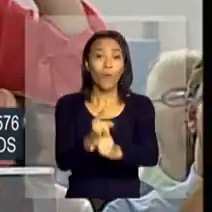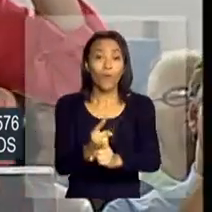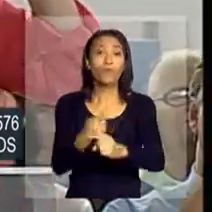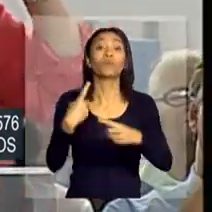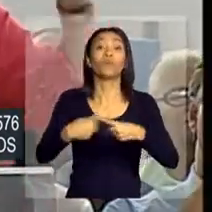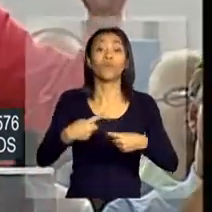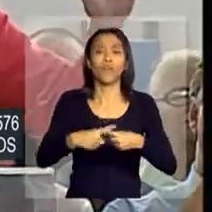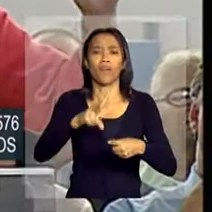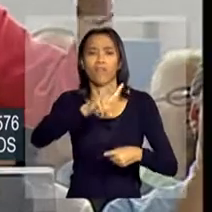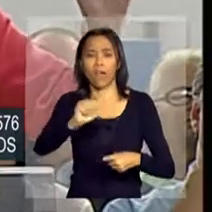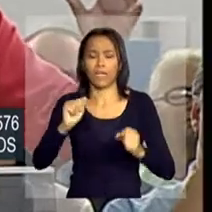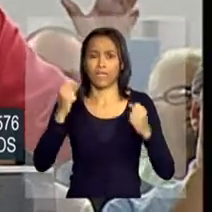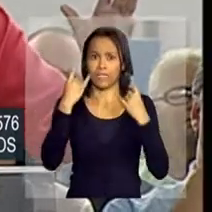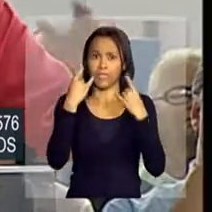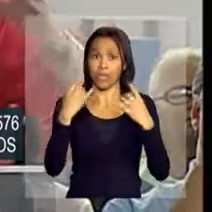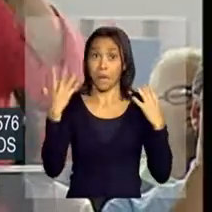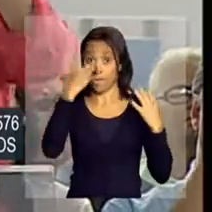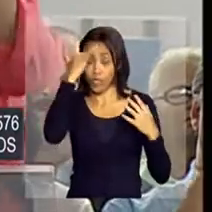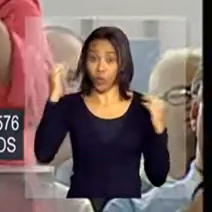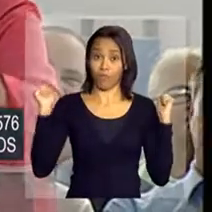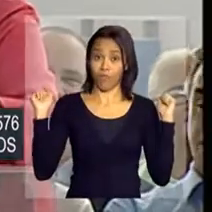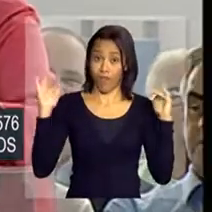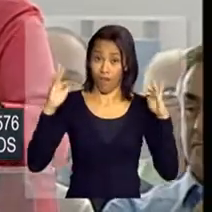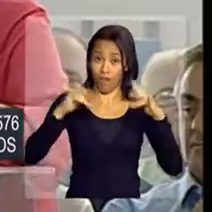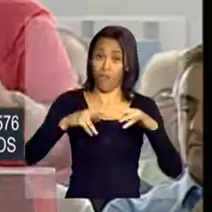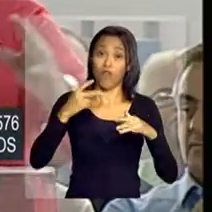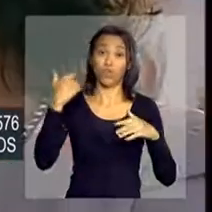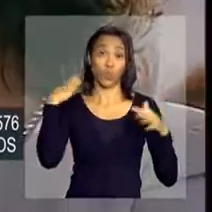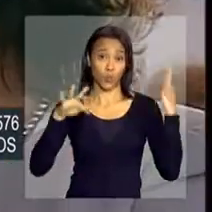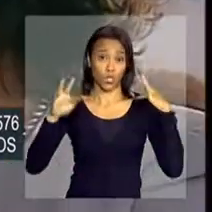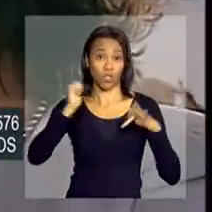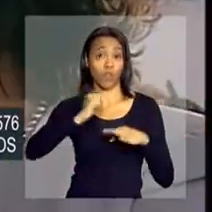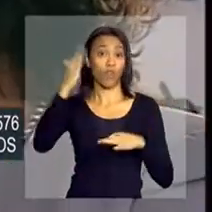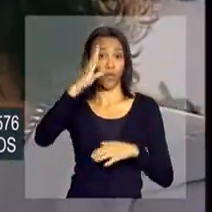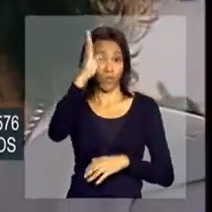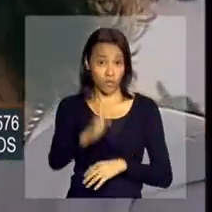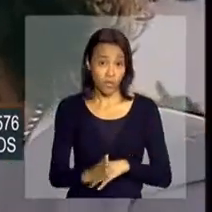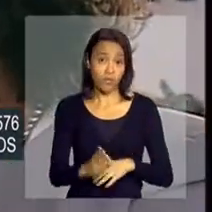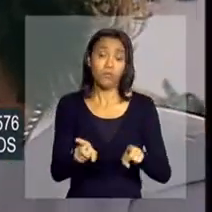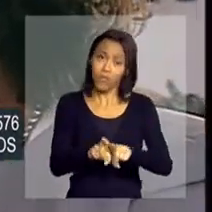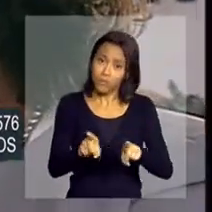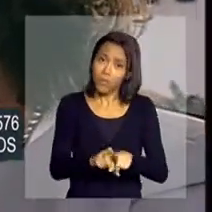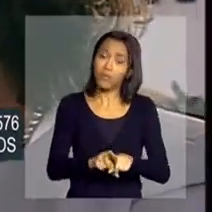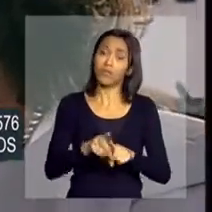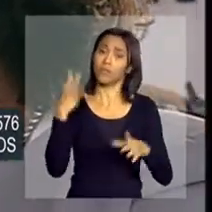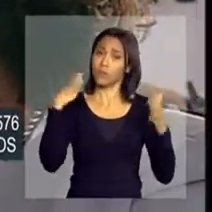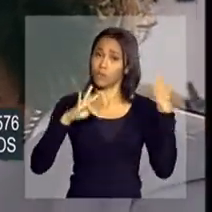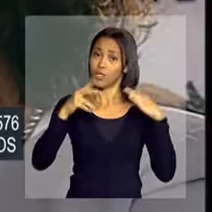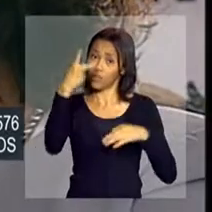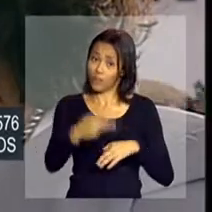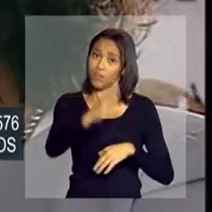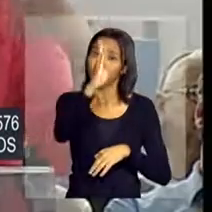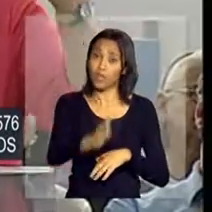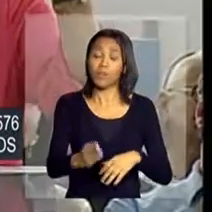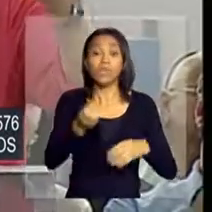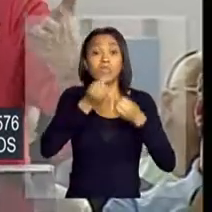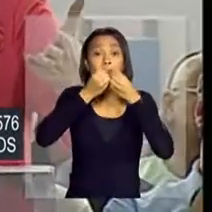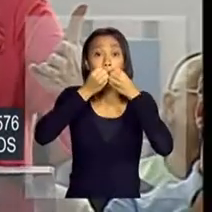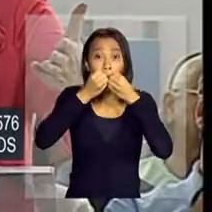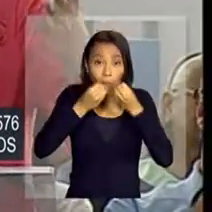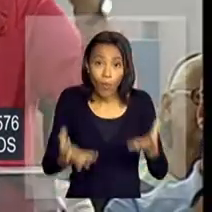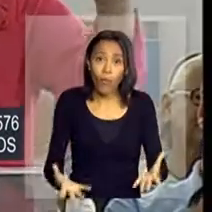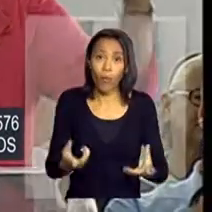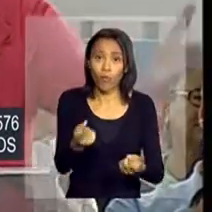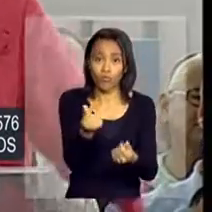atrair tanto turista internacional como turista nacional, o que é muito bom para a economia